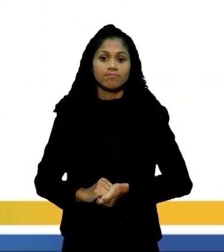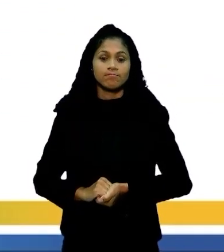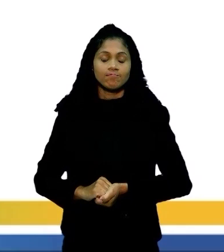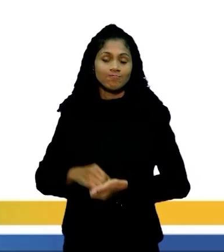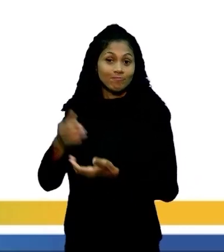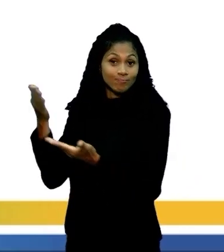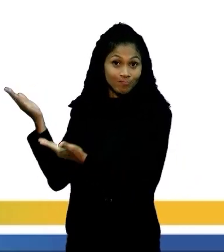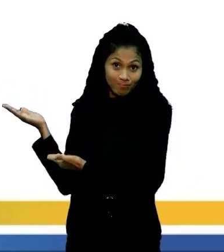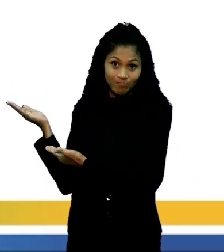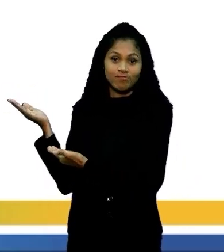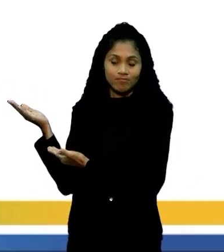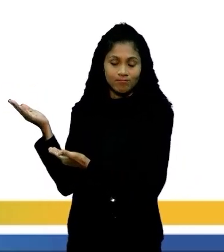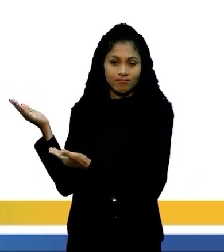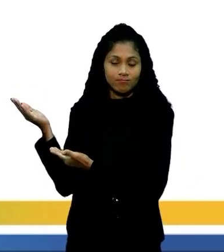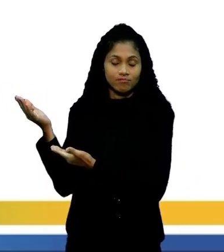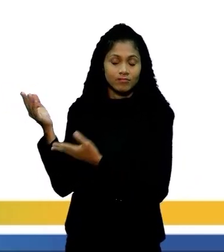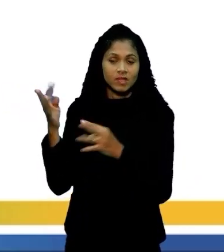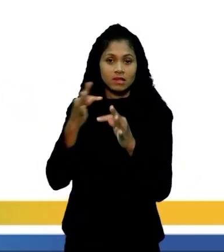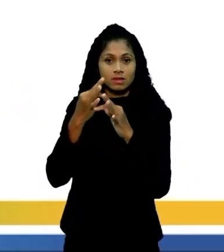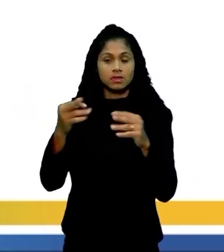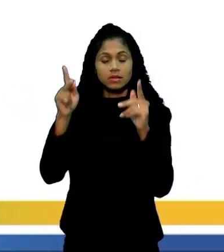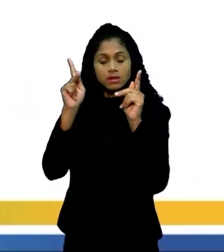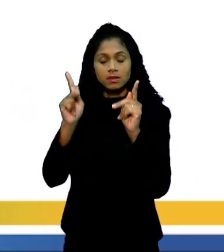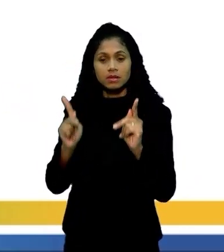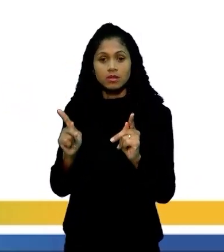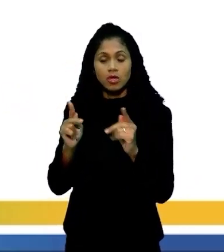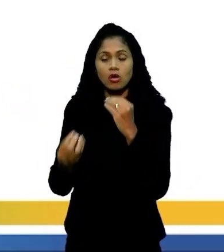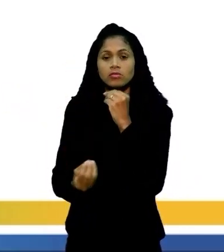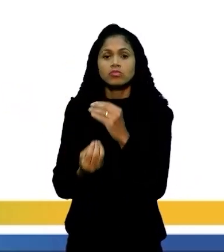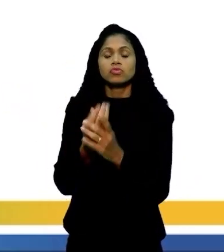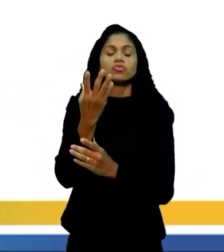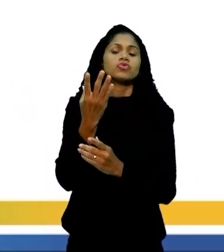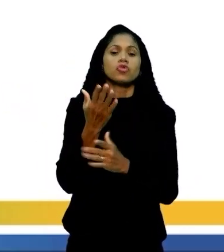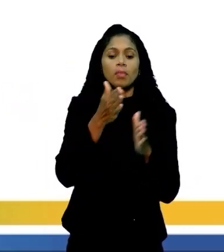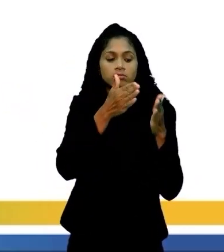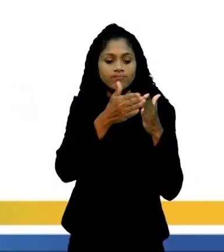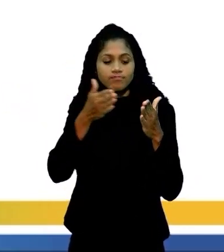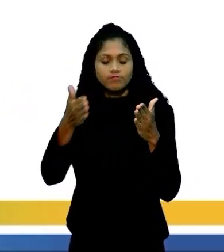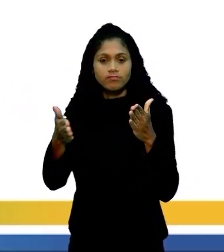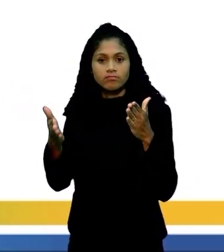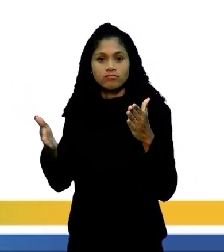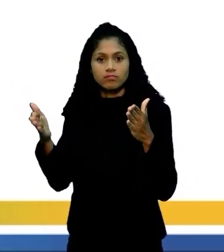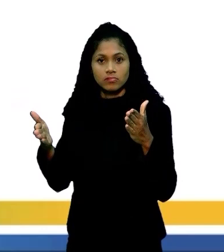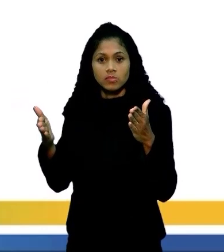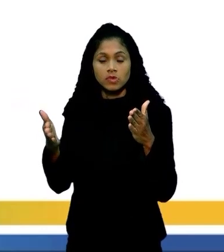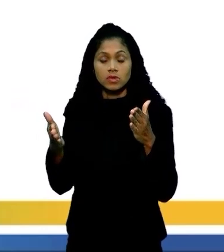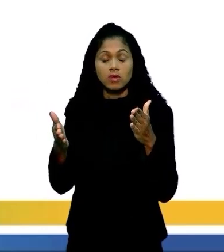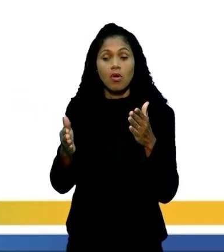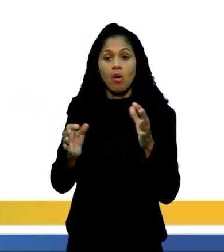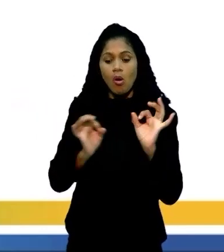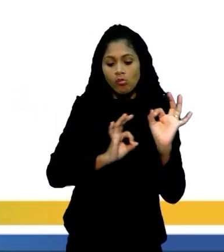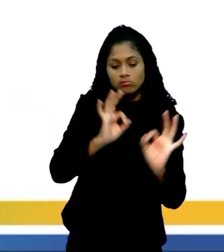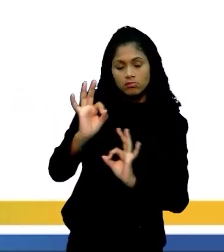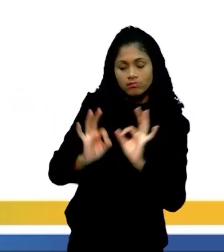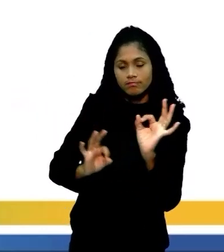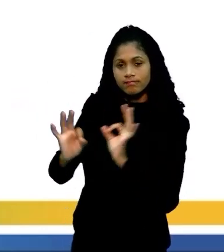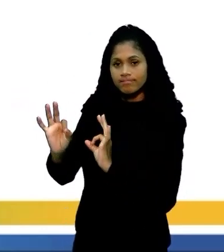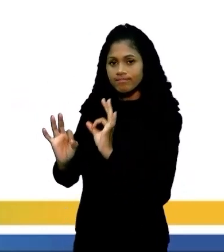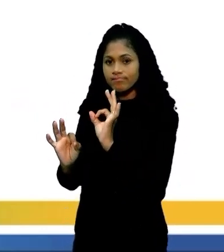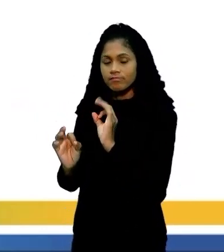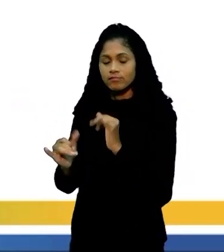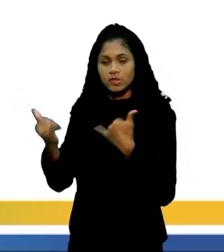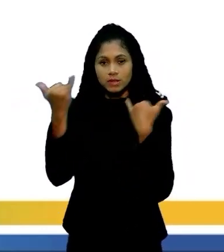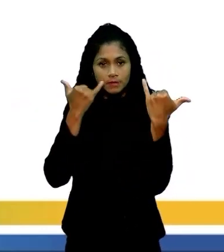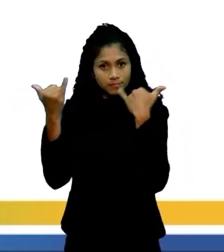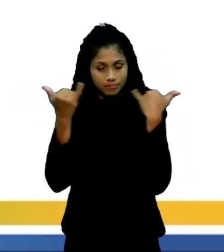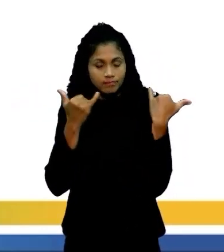A tabela periódica ela surgiu para agrupar, classificar e organizar as informações dos elementos que têm